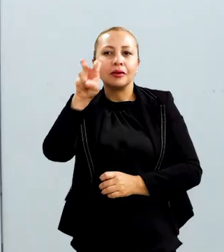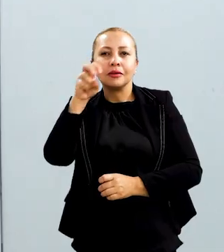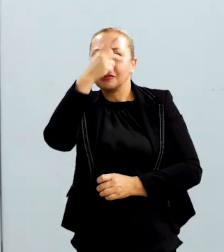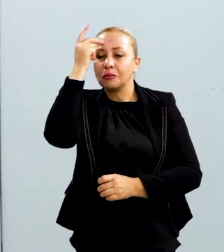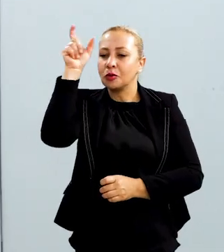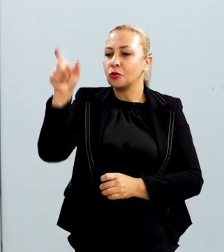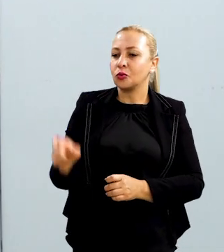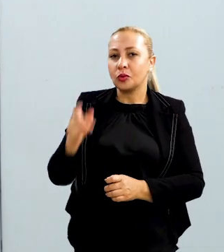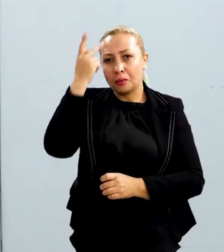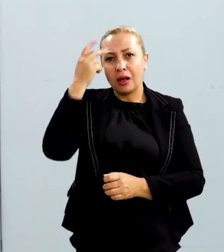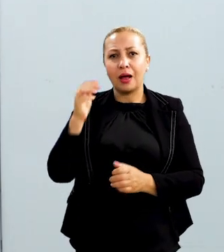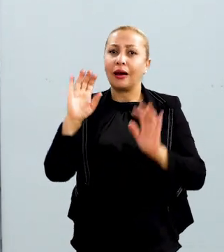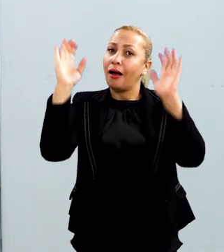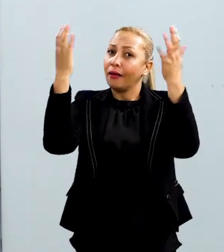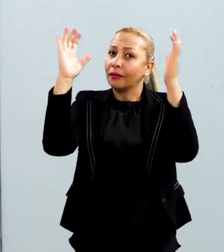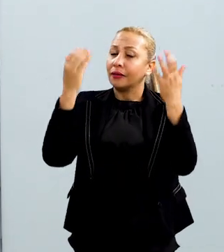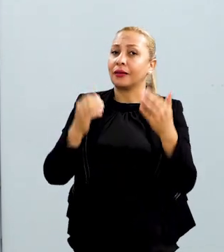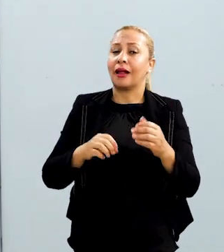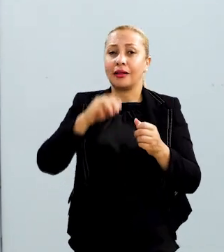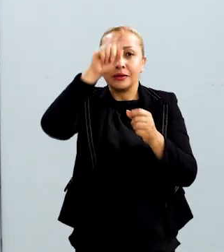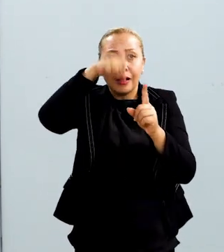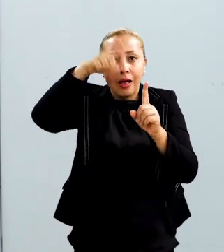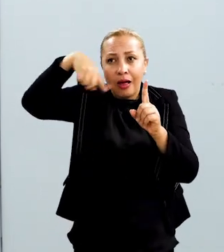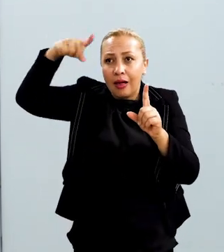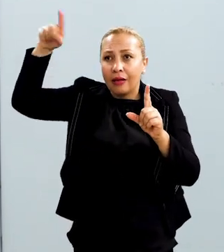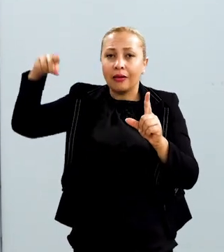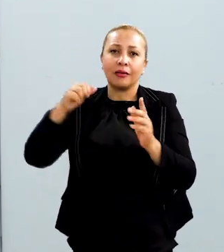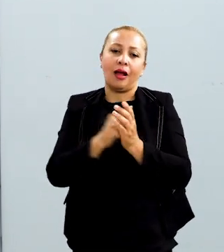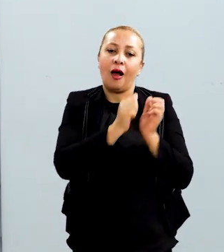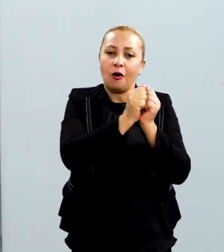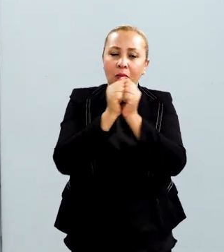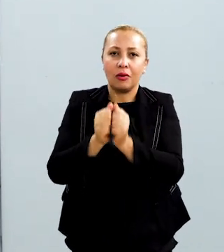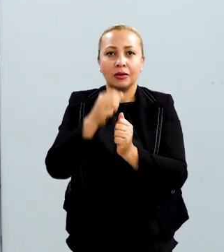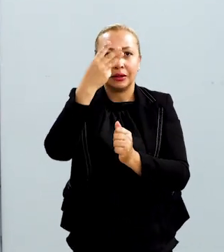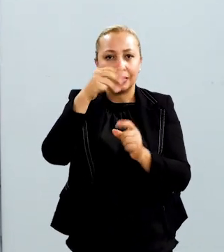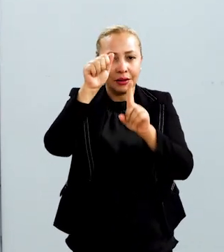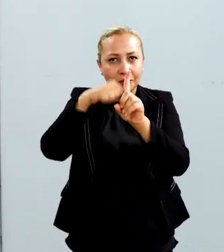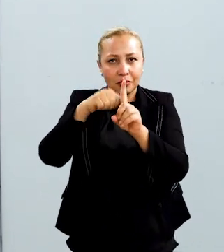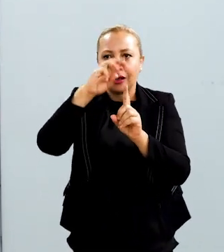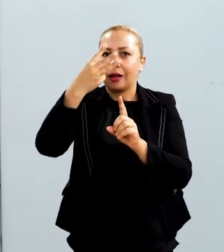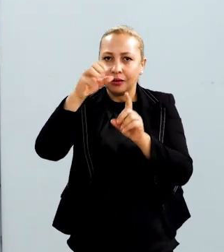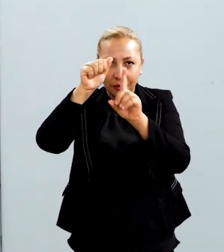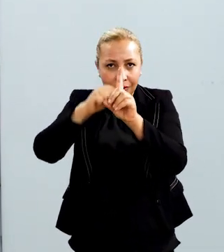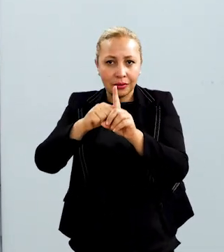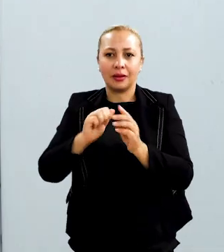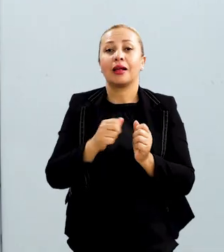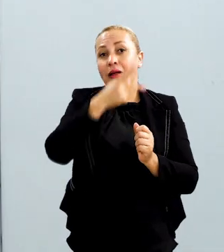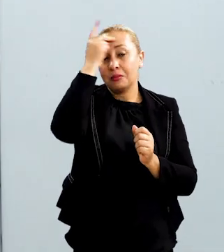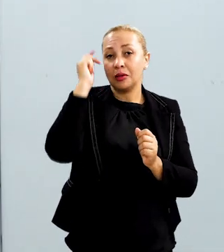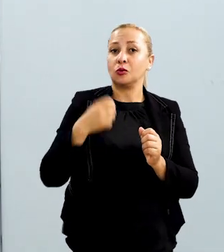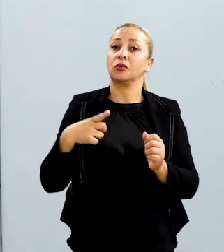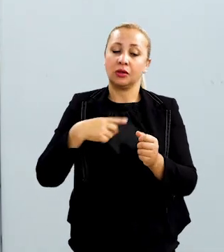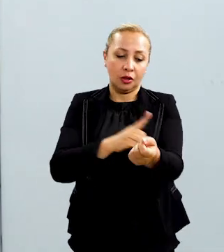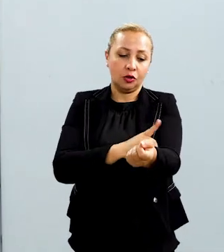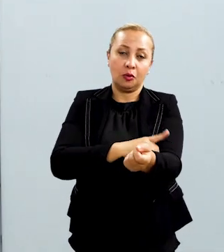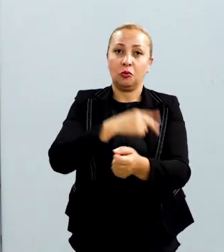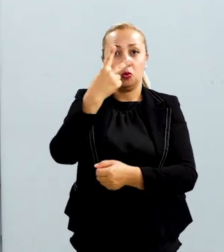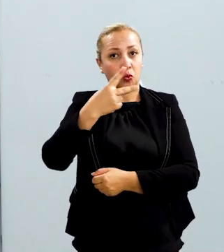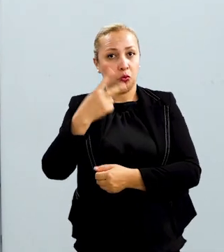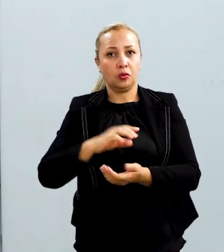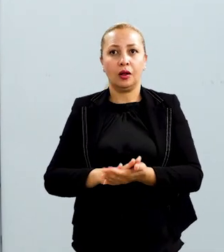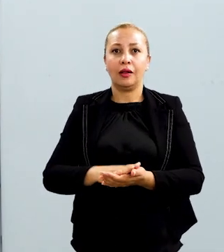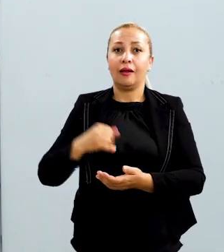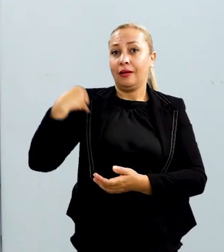fazer análise estatística. Nós estamos fazendo um acompanhamento trimestral com esses pacientes, que são pacientes com diabetes tipo